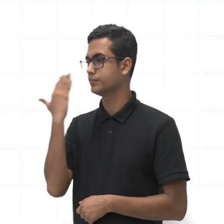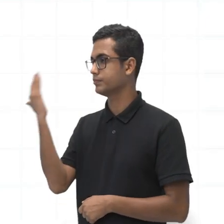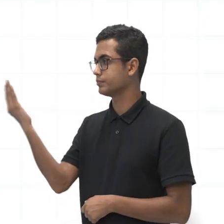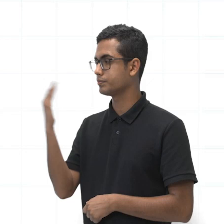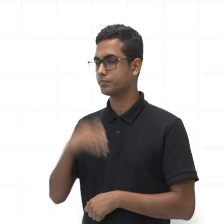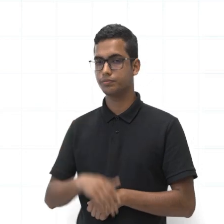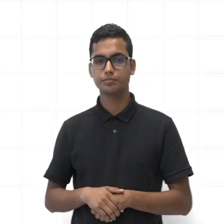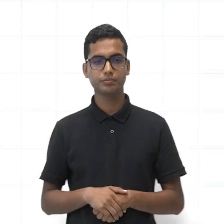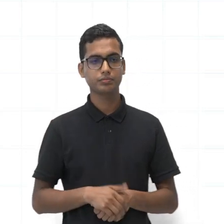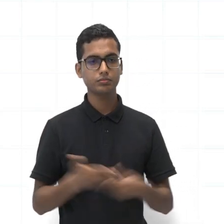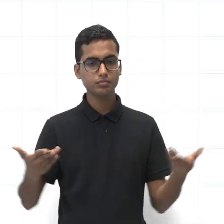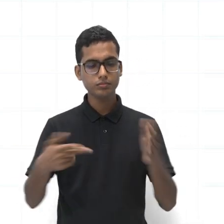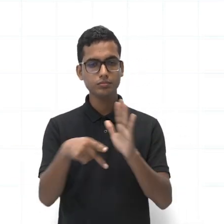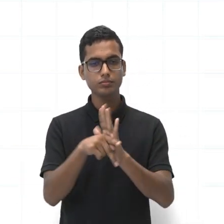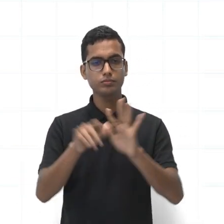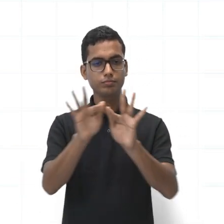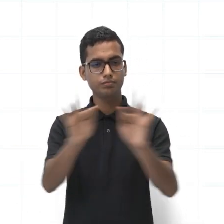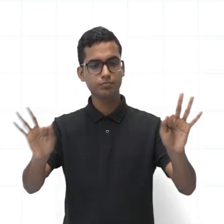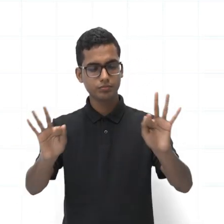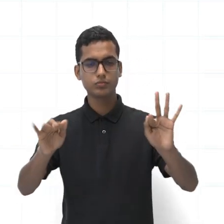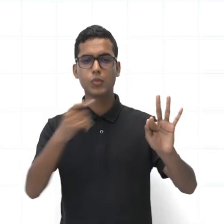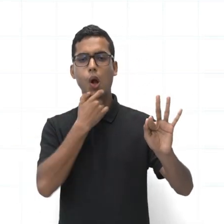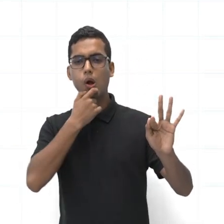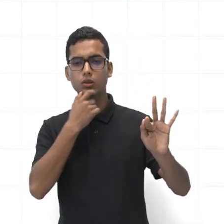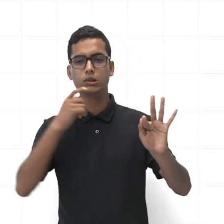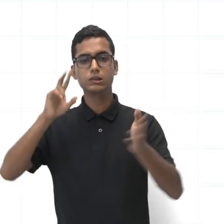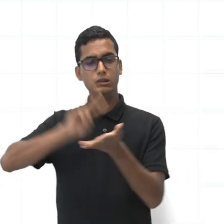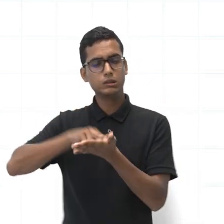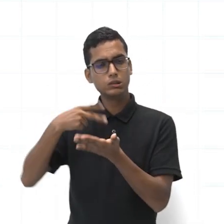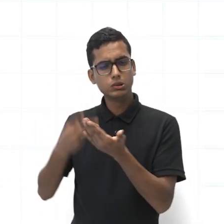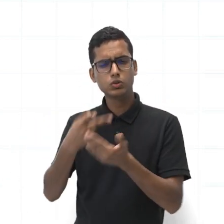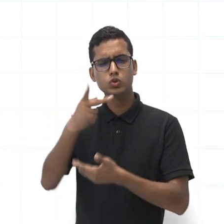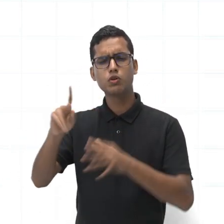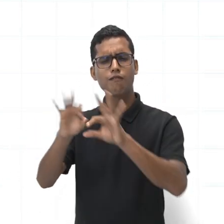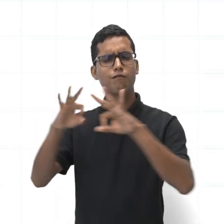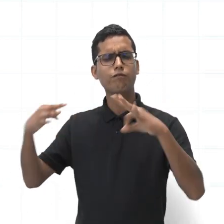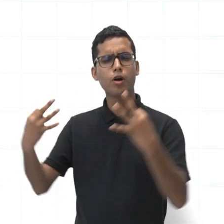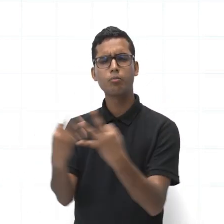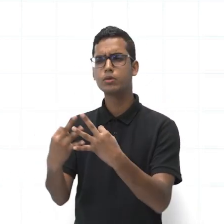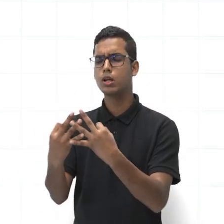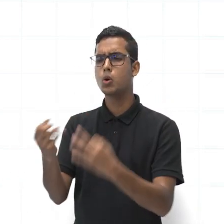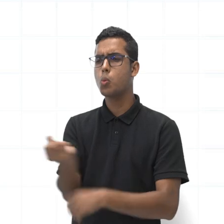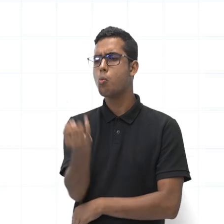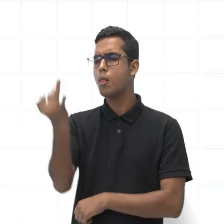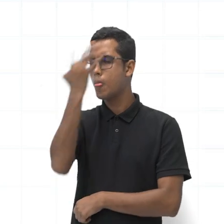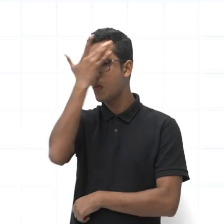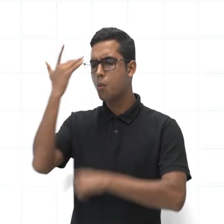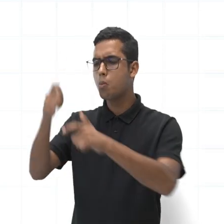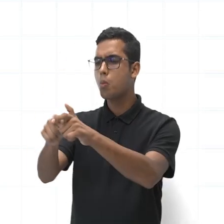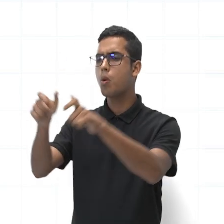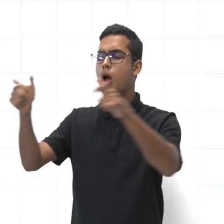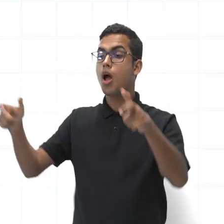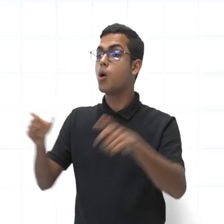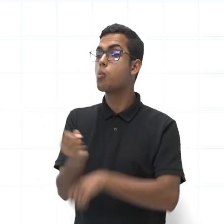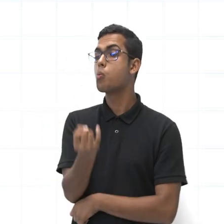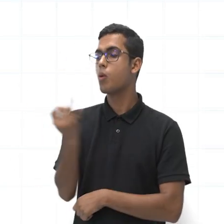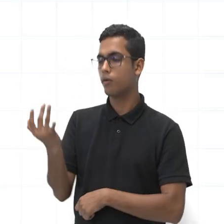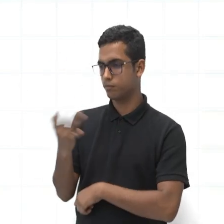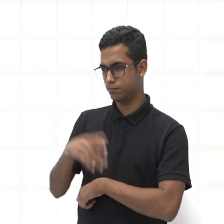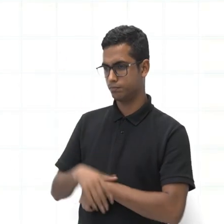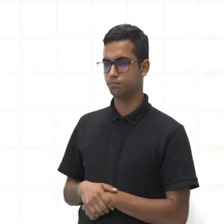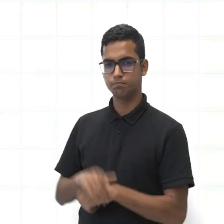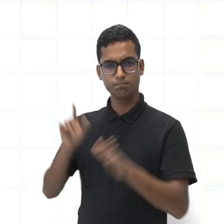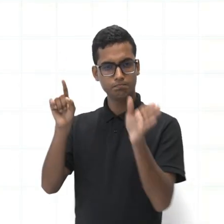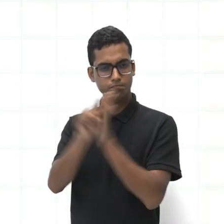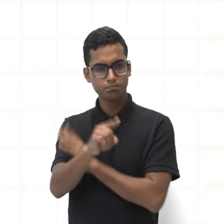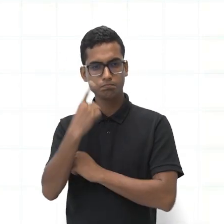lá? How big is your family? Quão grande é a sua família? Qual o tamanho da sua família? How big is your